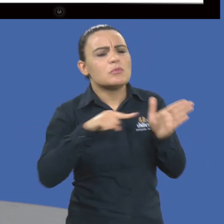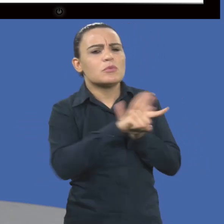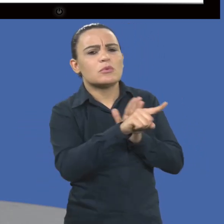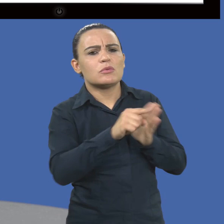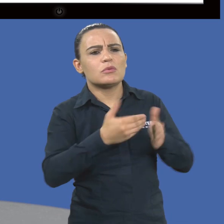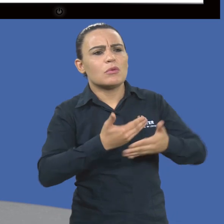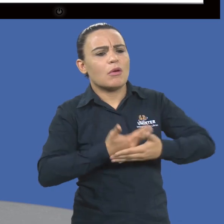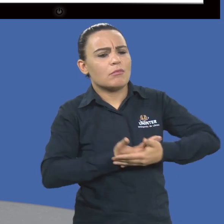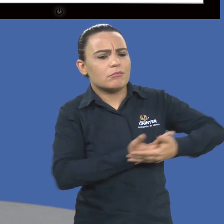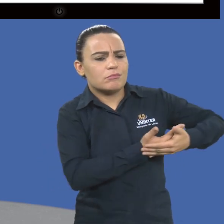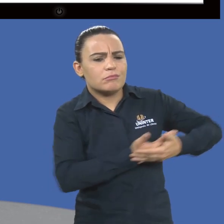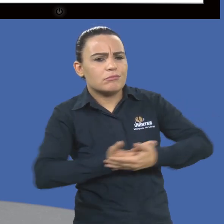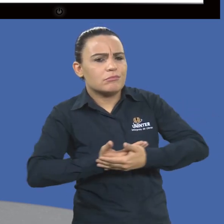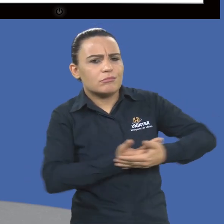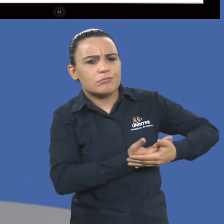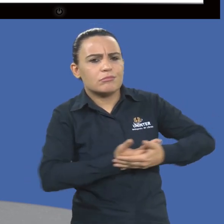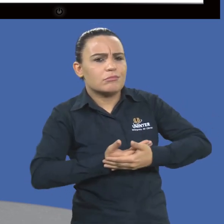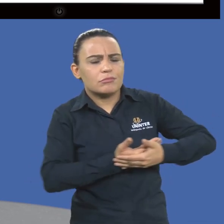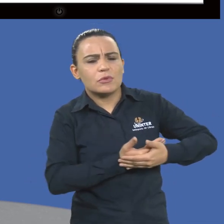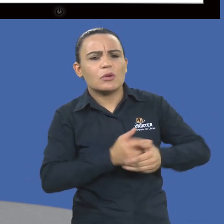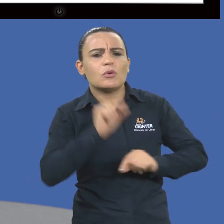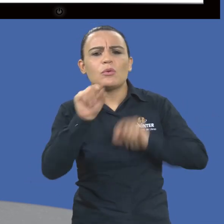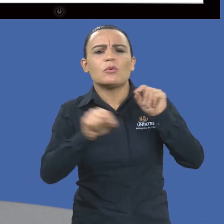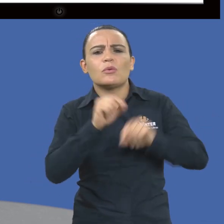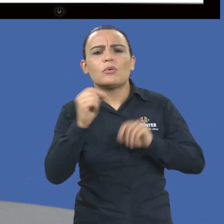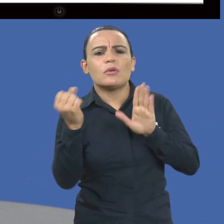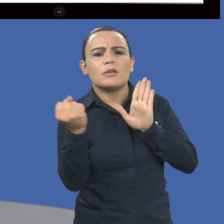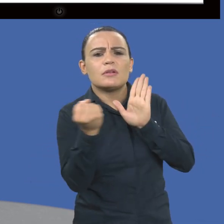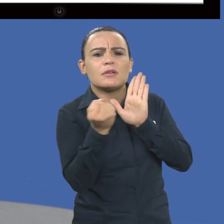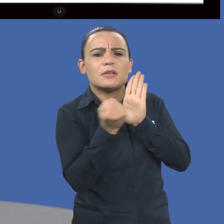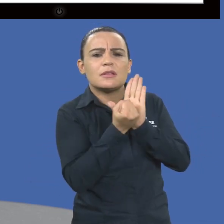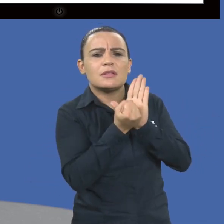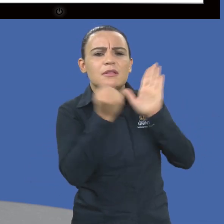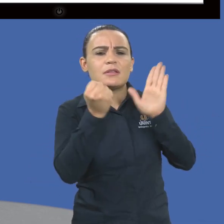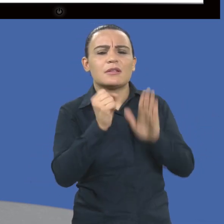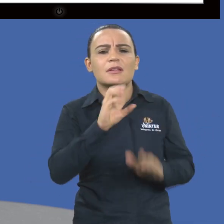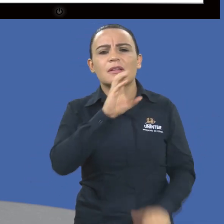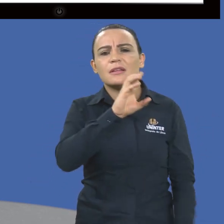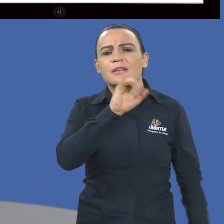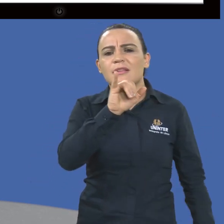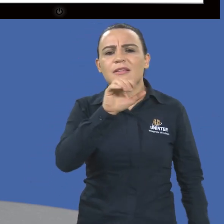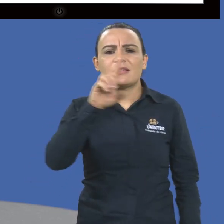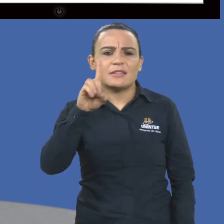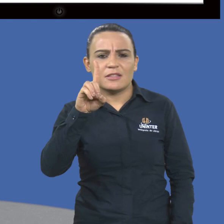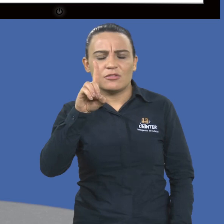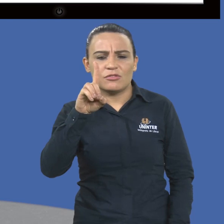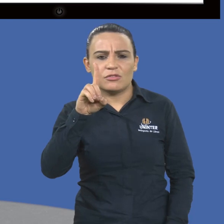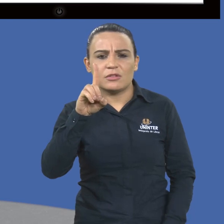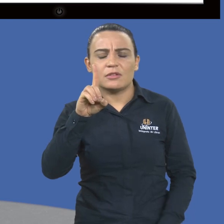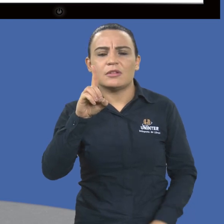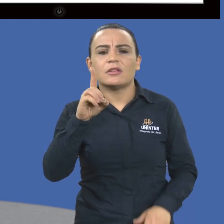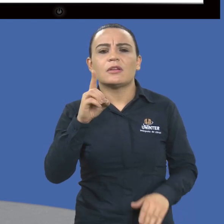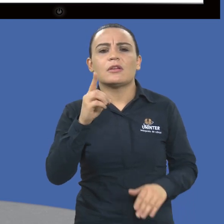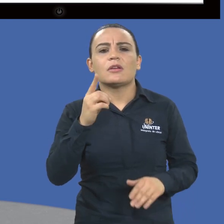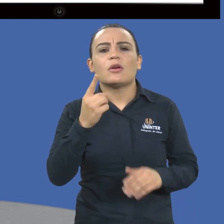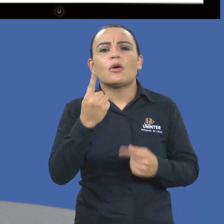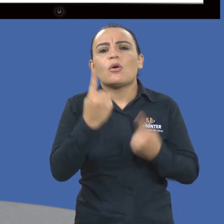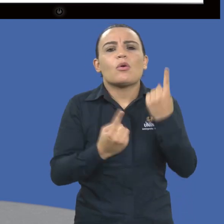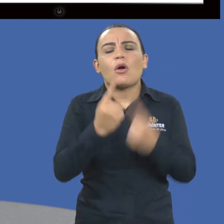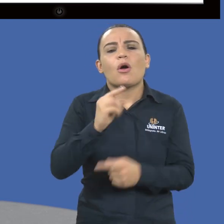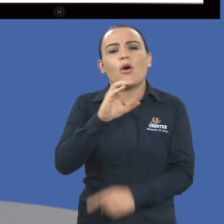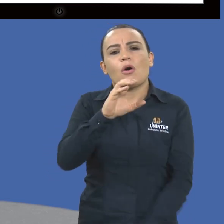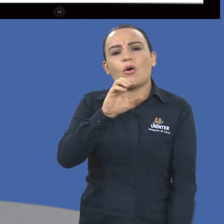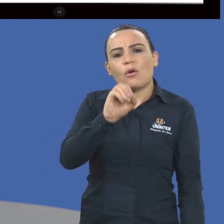meu nenê, qual é o CID dele? O CID quer dizer o Código Internacional de Doenças,